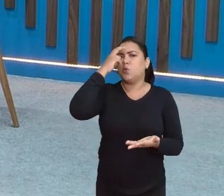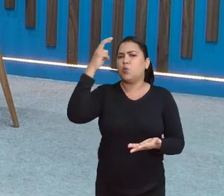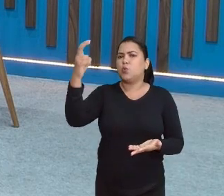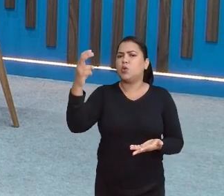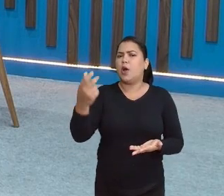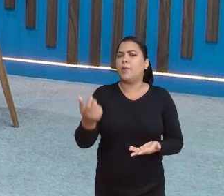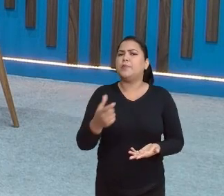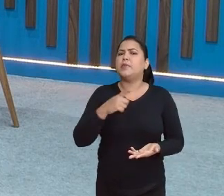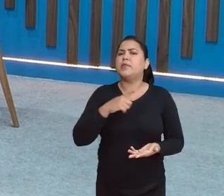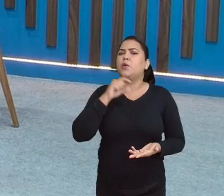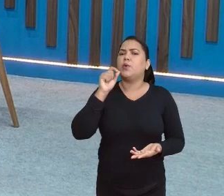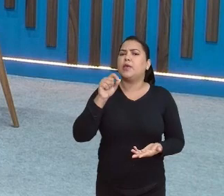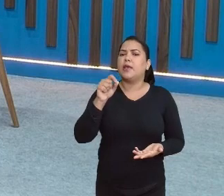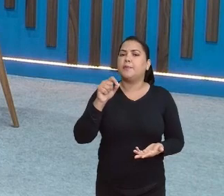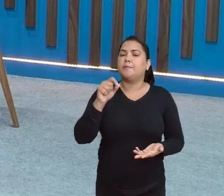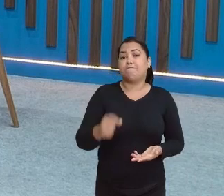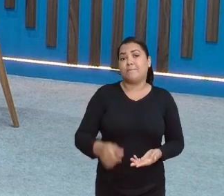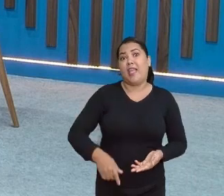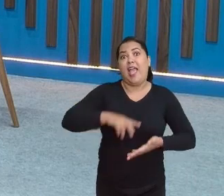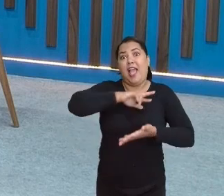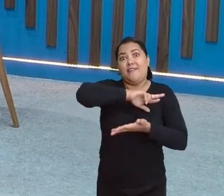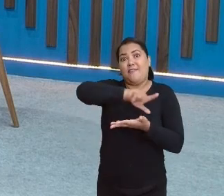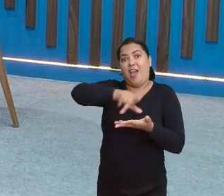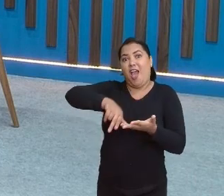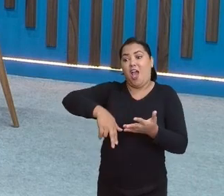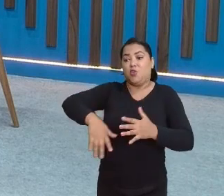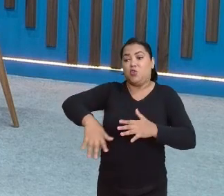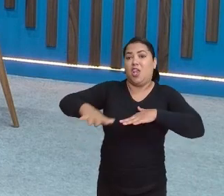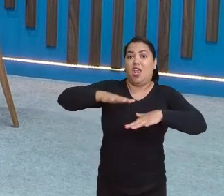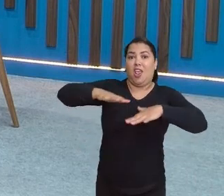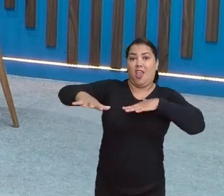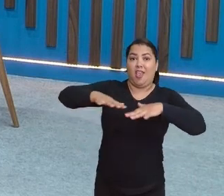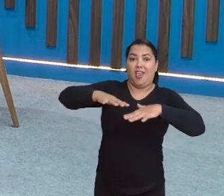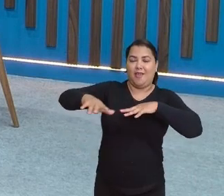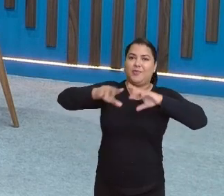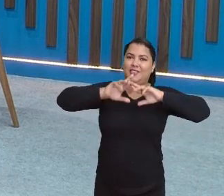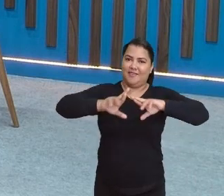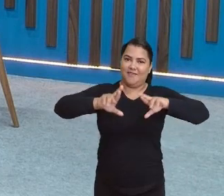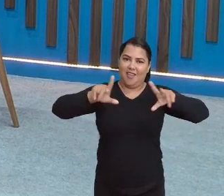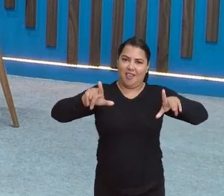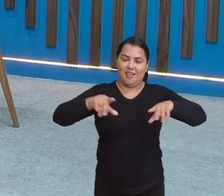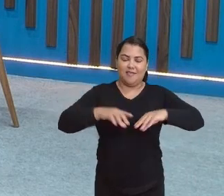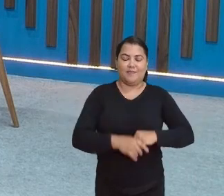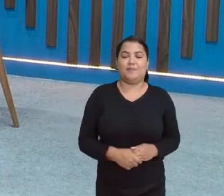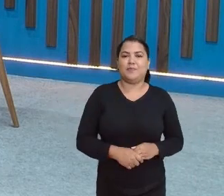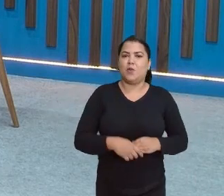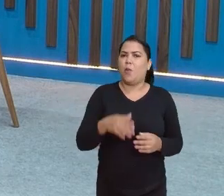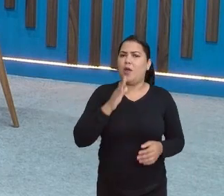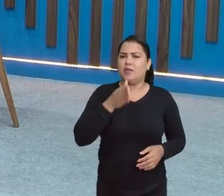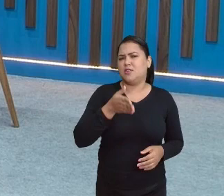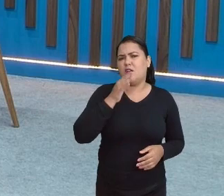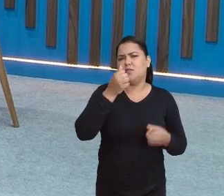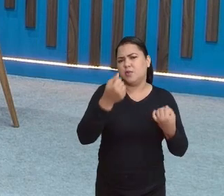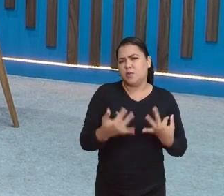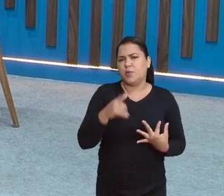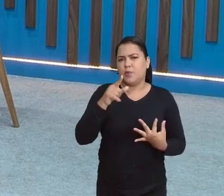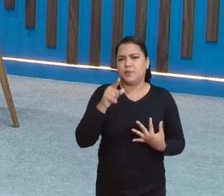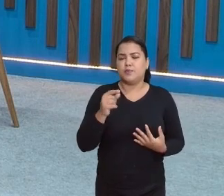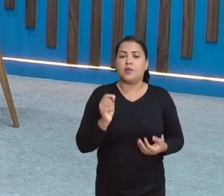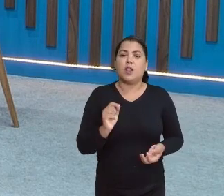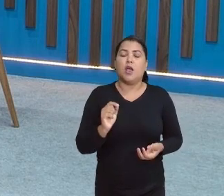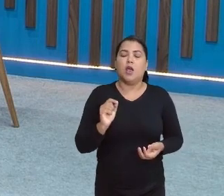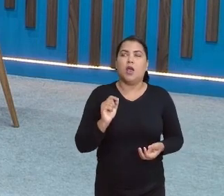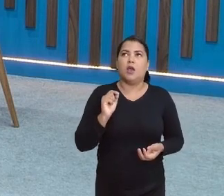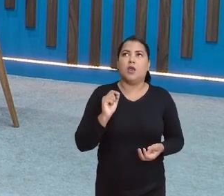que a gente tem a diversidade rítmica, né? Como a gente falou dos costumes da culinária, né? A gente também tem a nossa diversidade